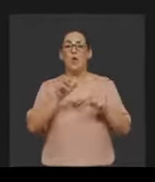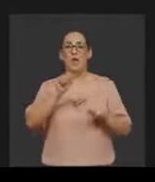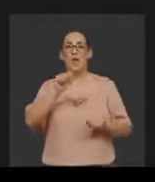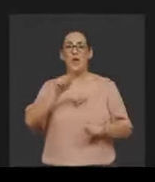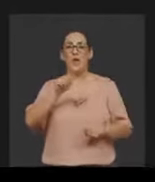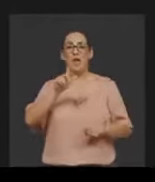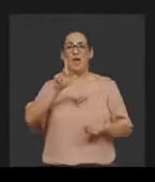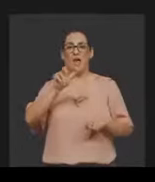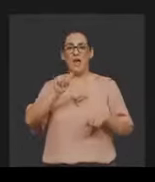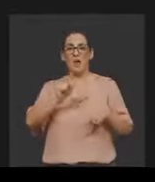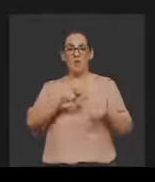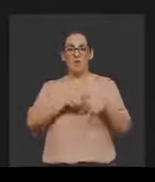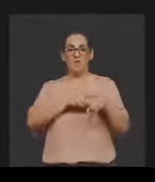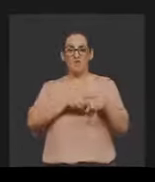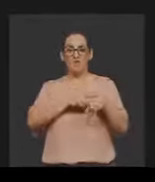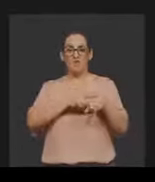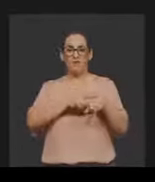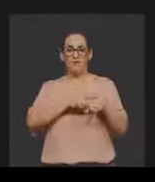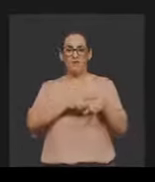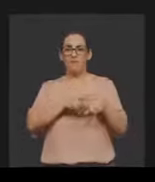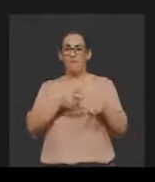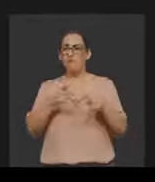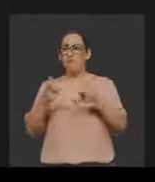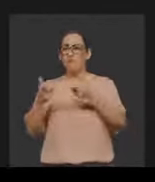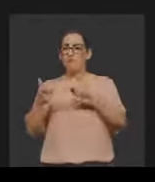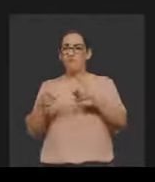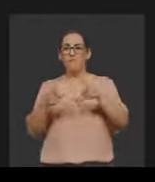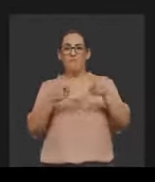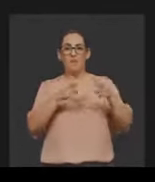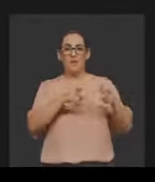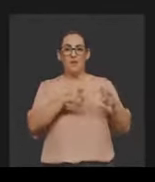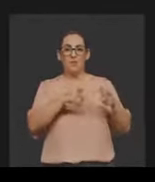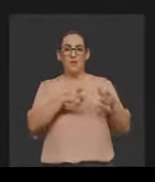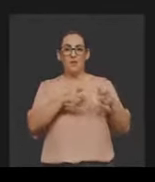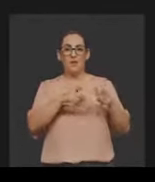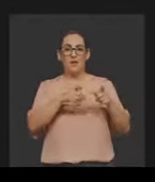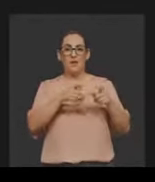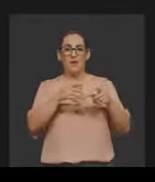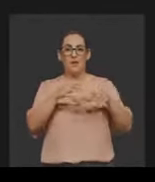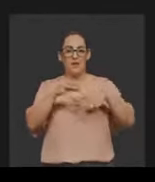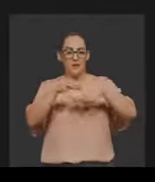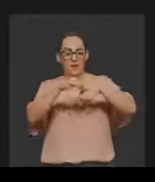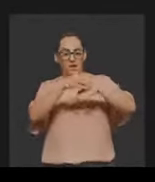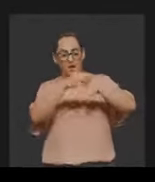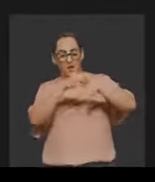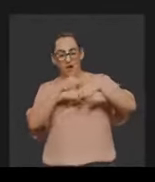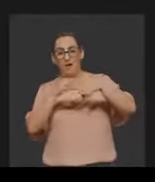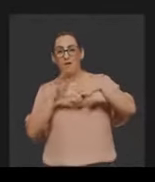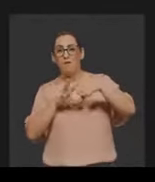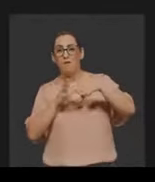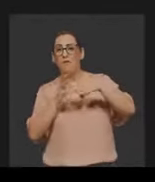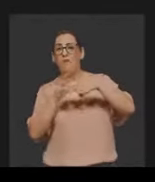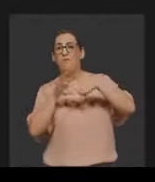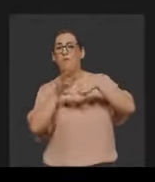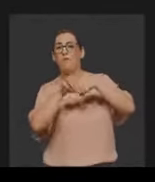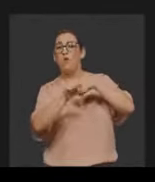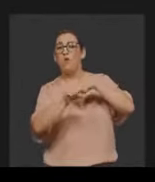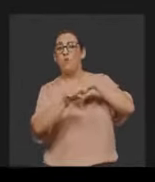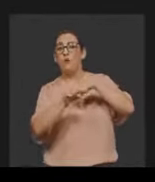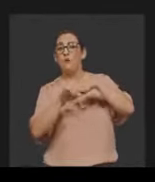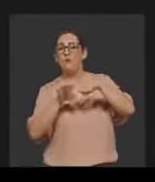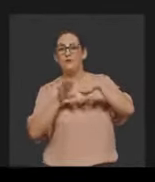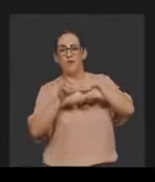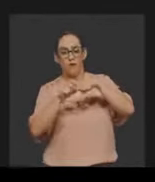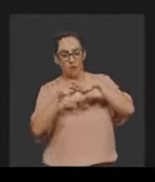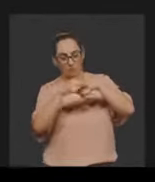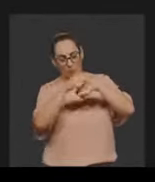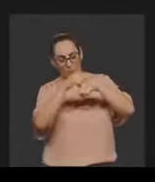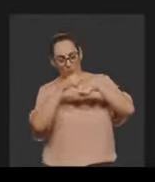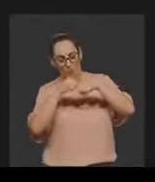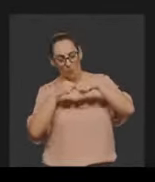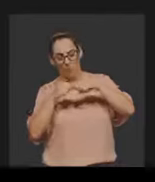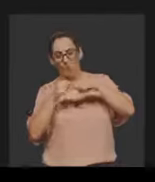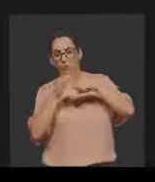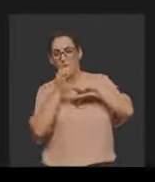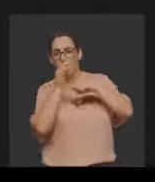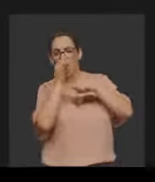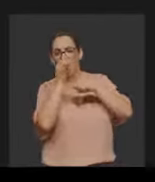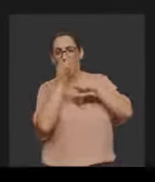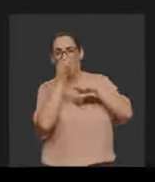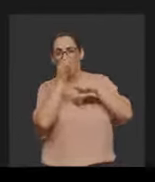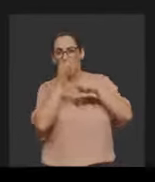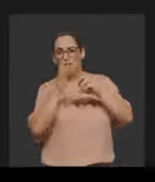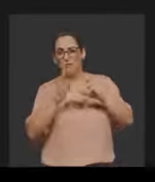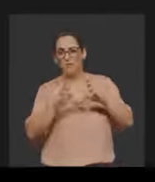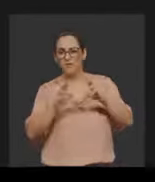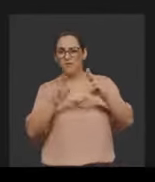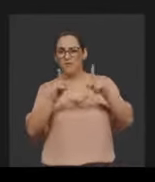elas não vão possuir o seu corpo diferenciado em tecidos, o tecido verdadeiro que a gente fala. Elas vão